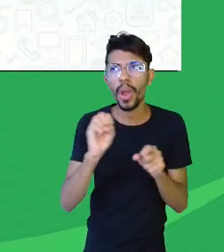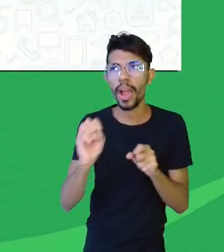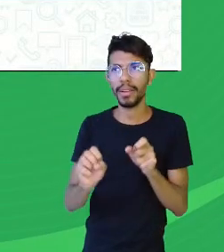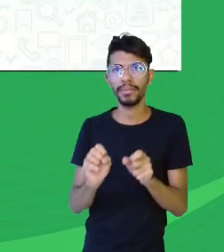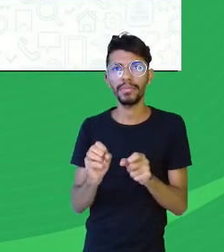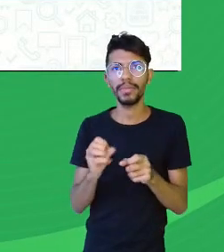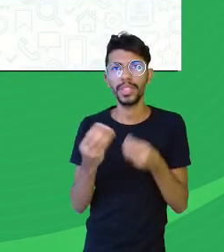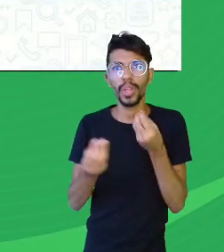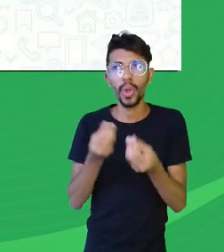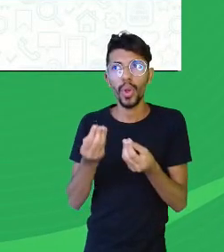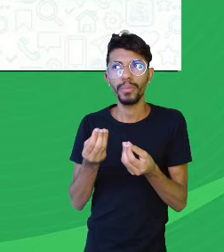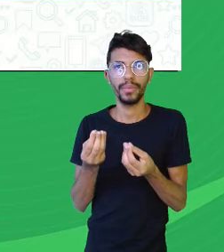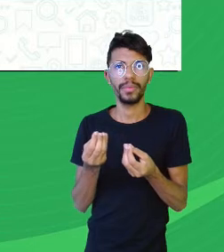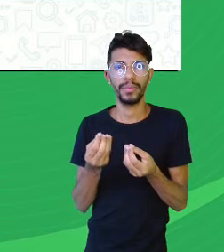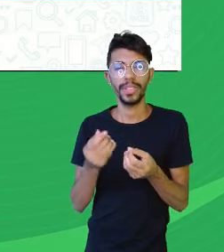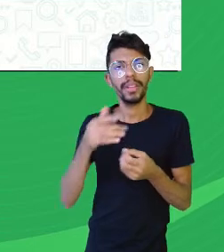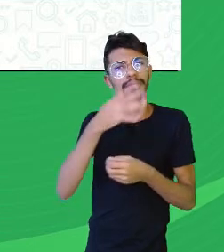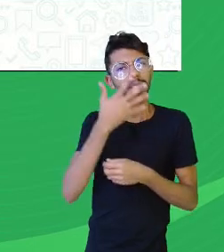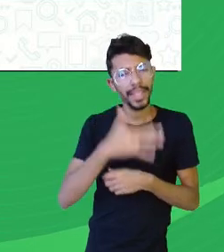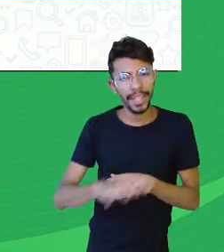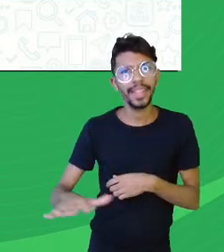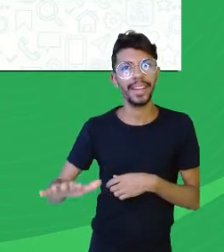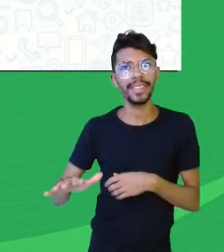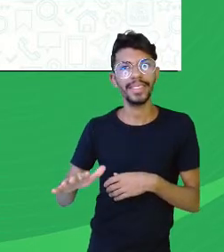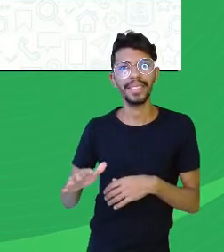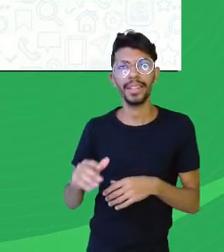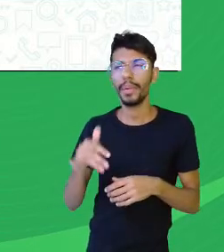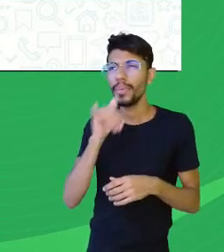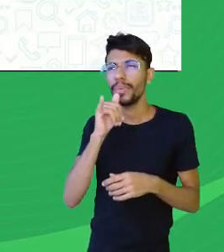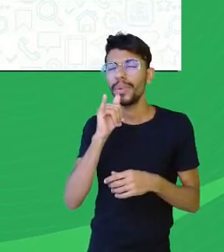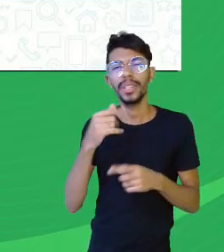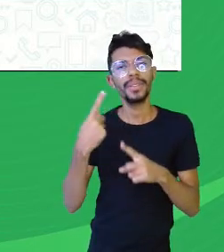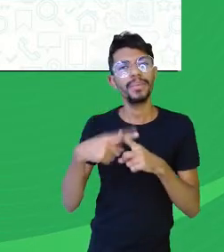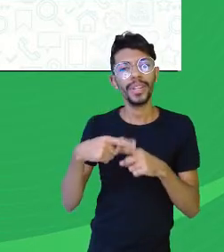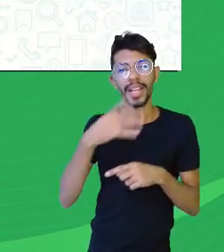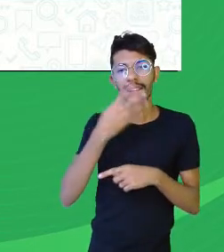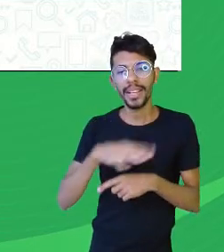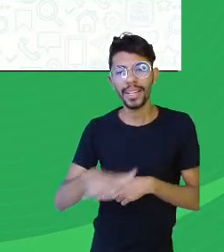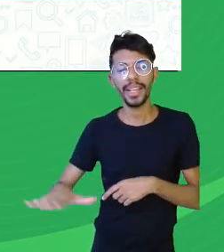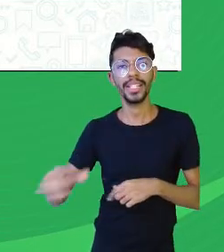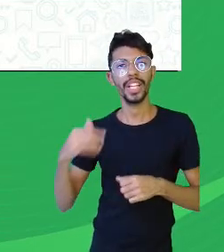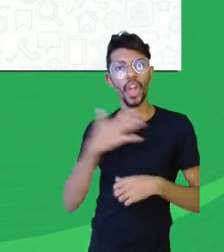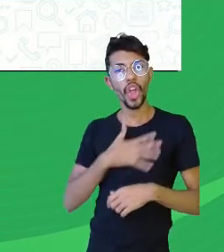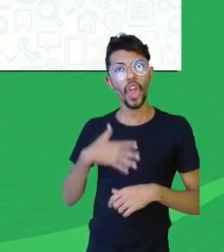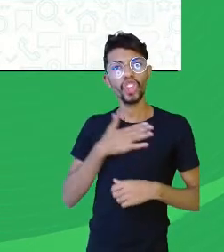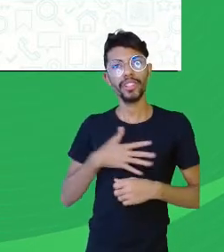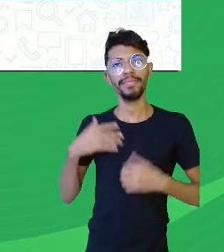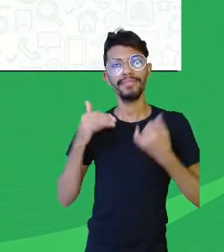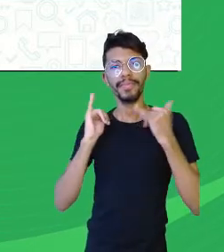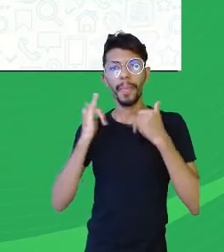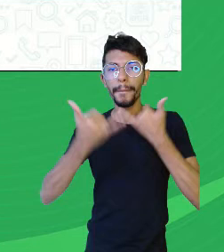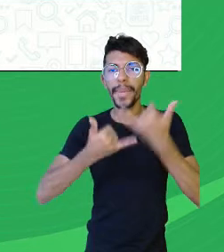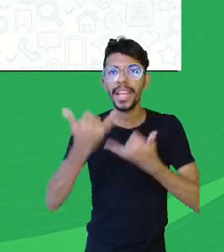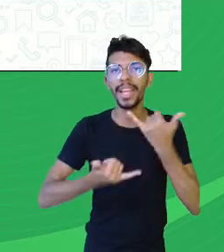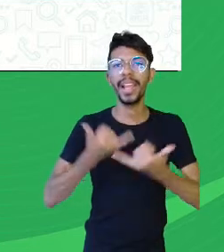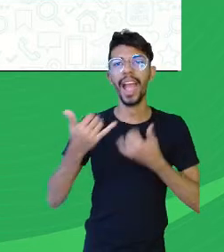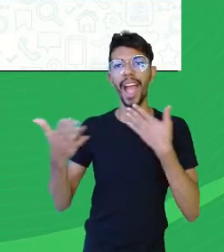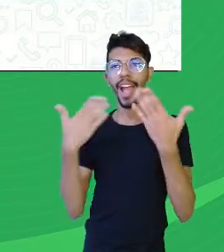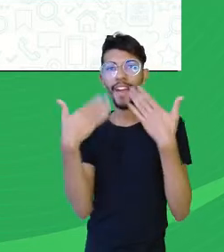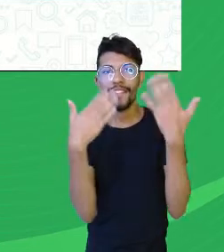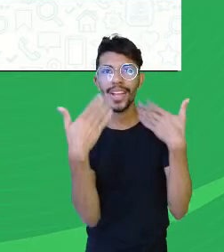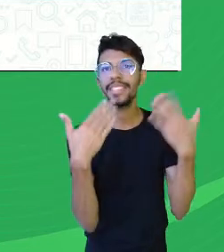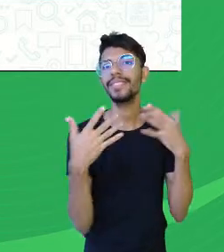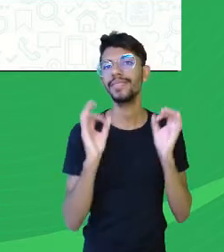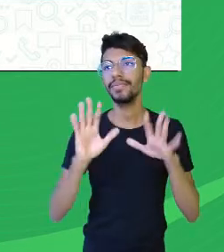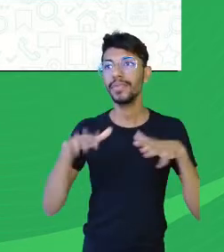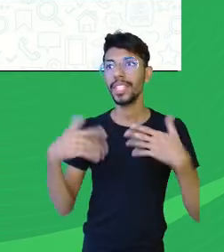fosse através das crianças. Criança gosta de conversar, de brincar, então ele achou mais fácil se aproximar